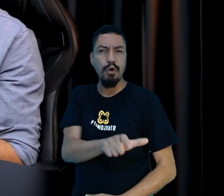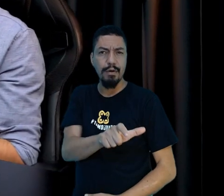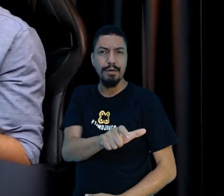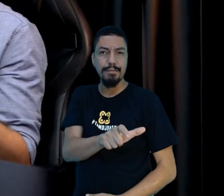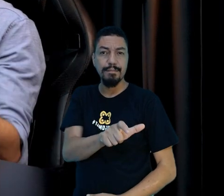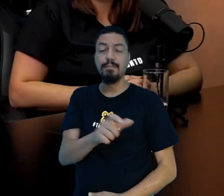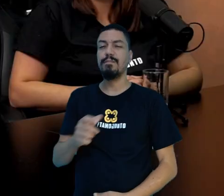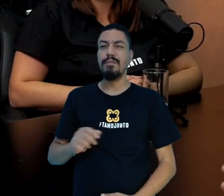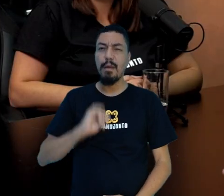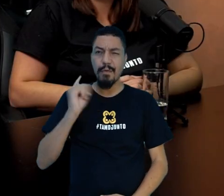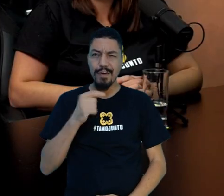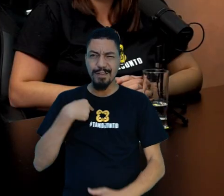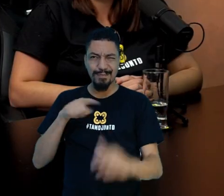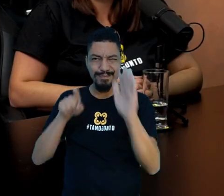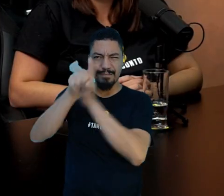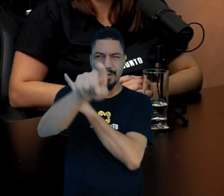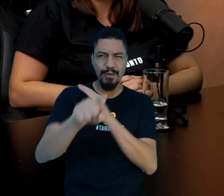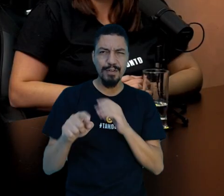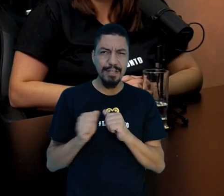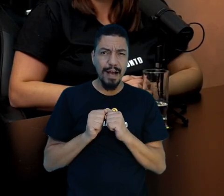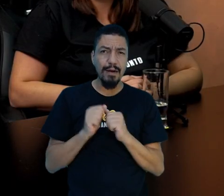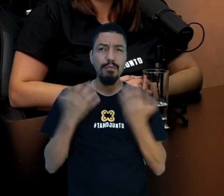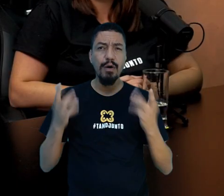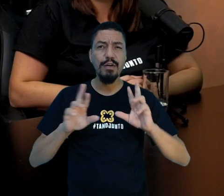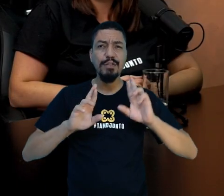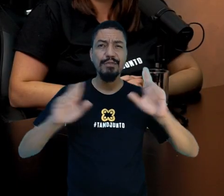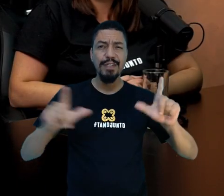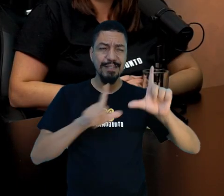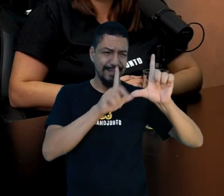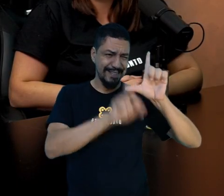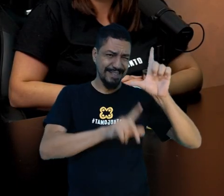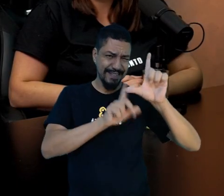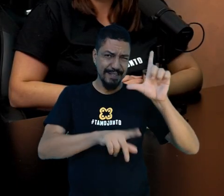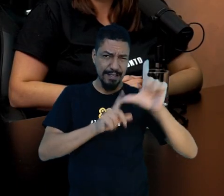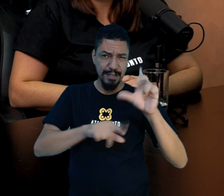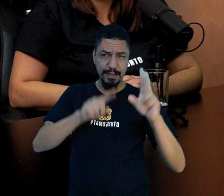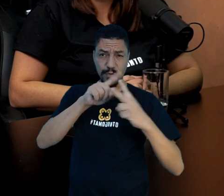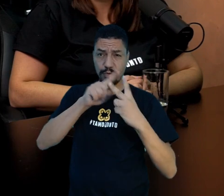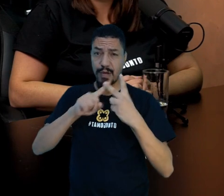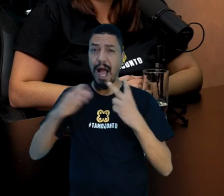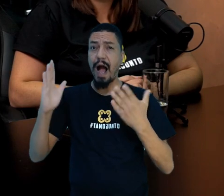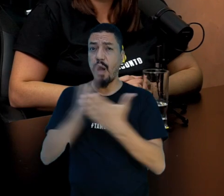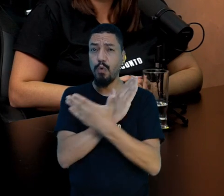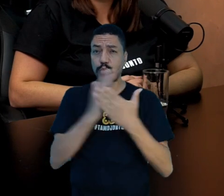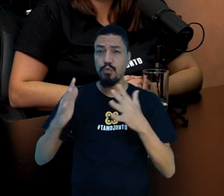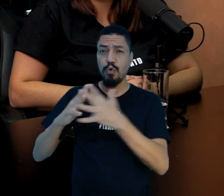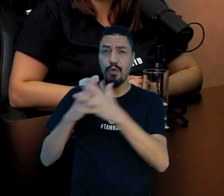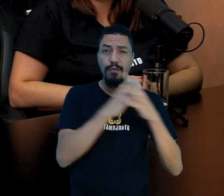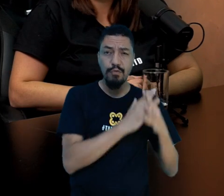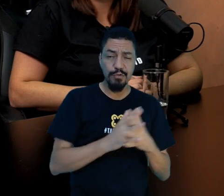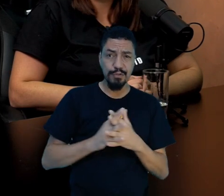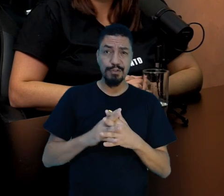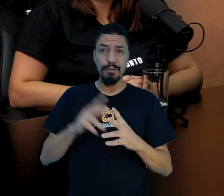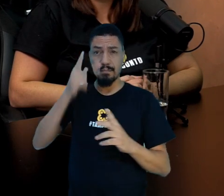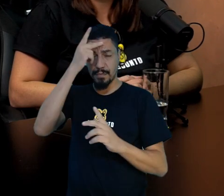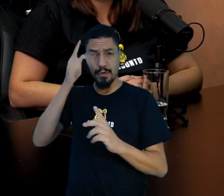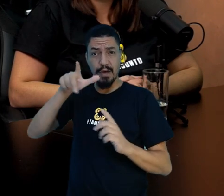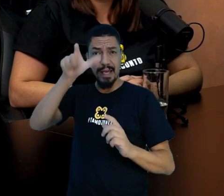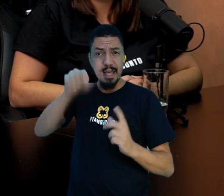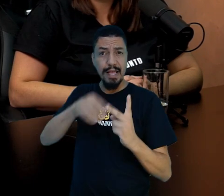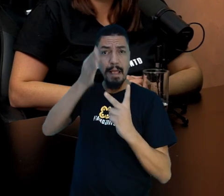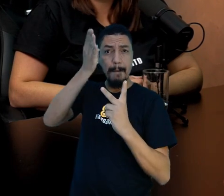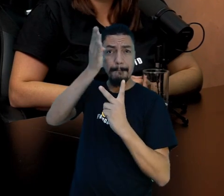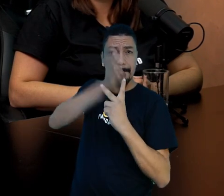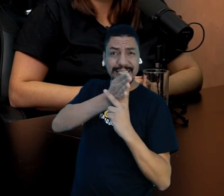Então, vou aproveitar para fazer uma pergunta assim, muito de uma diferença dessas letrinhas, né? Que eu acho que pode ter uma confusão entre qual que é a diferença de uma